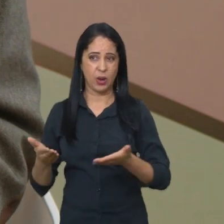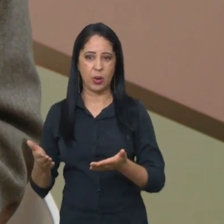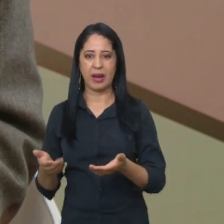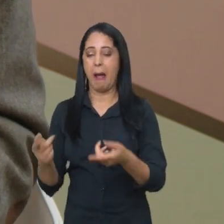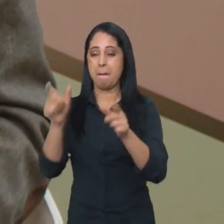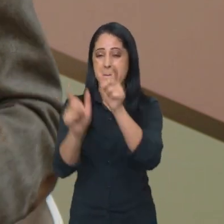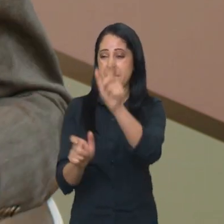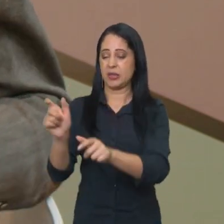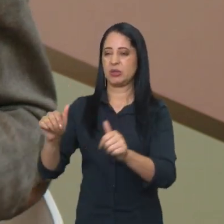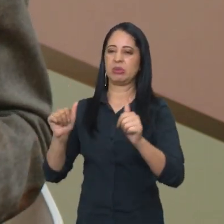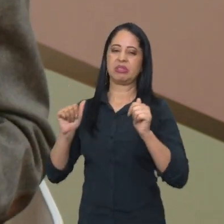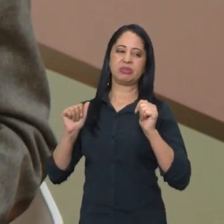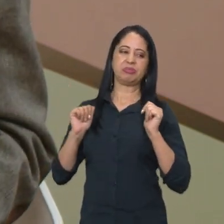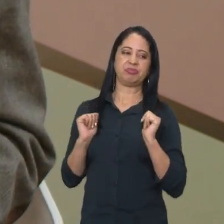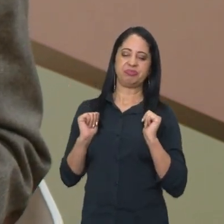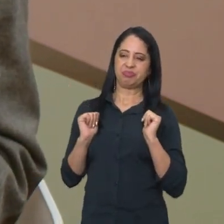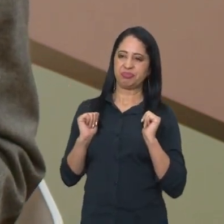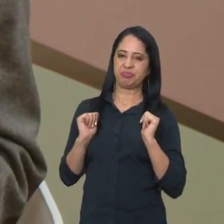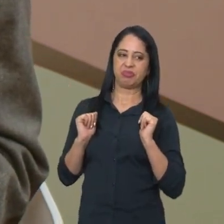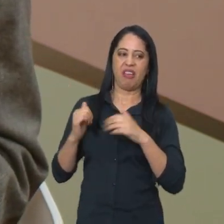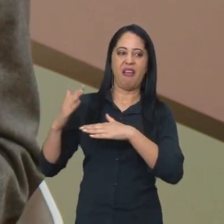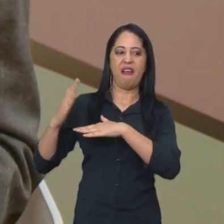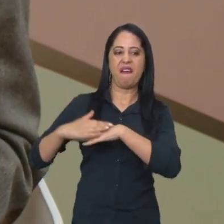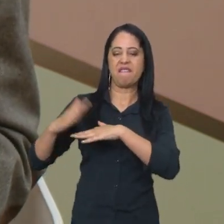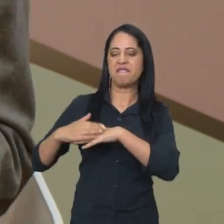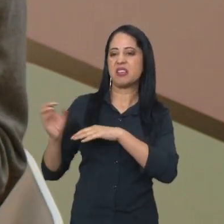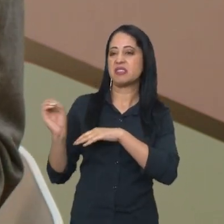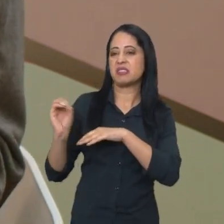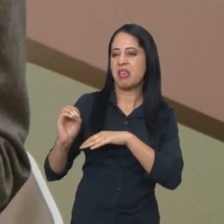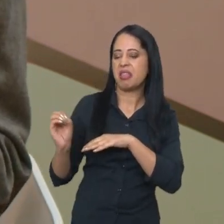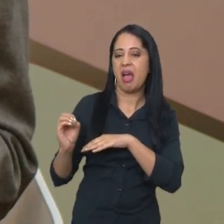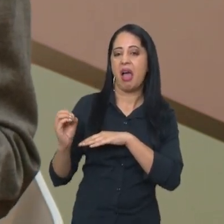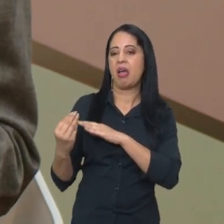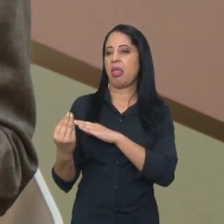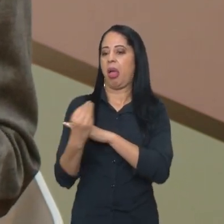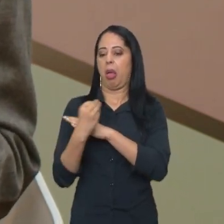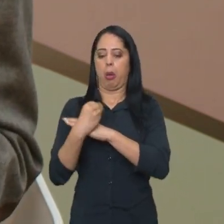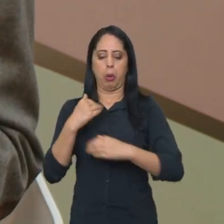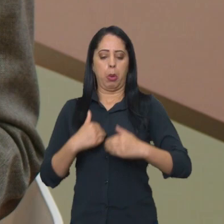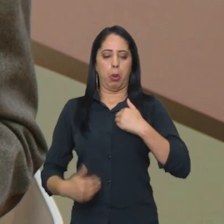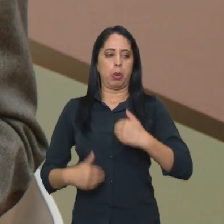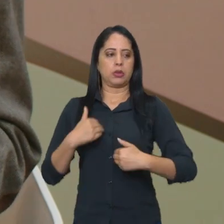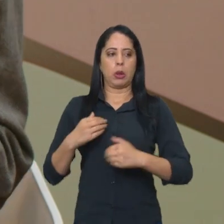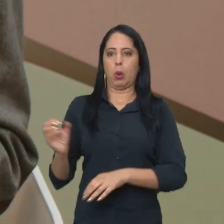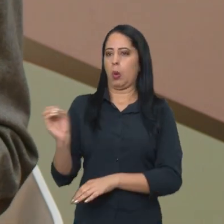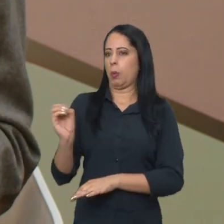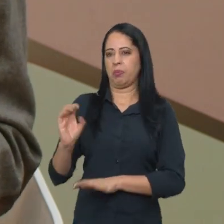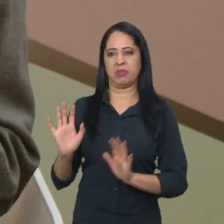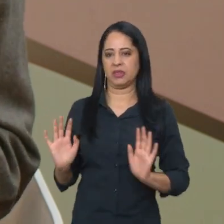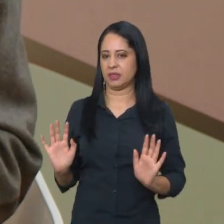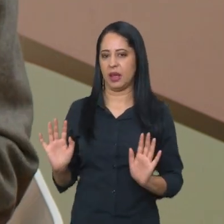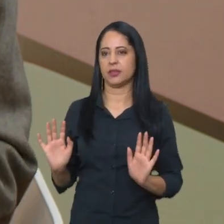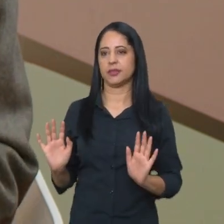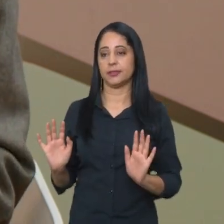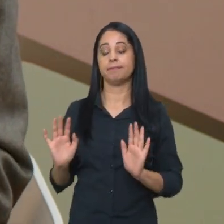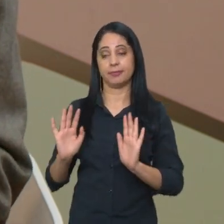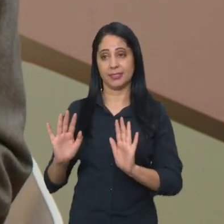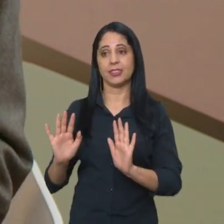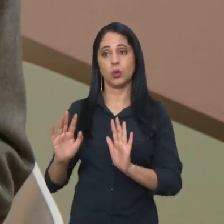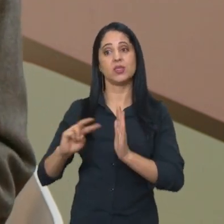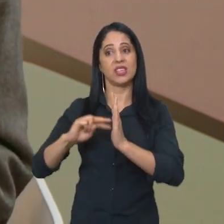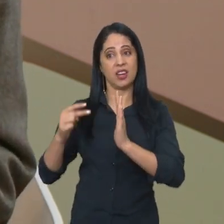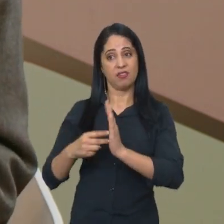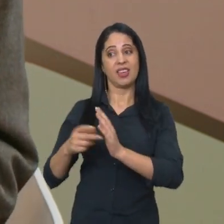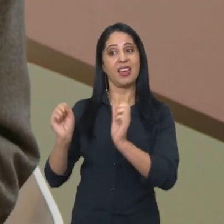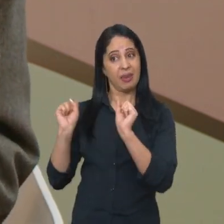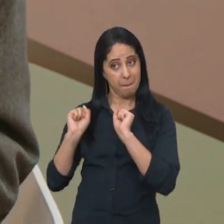fumante, que não cuida do seu corpo, a predisposição existe. Tá? É maior. Então, é